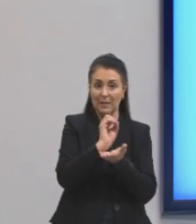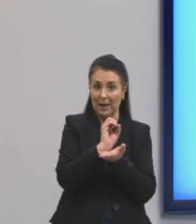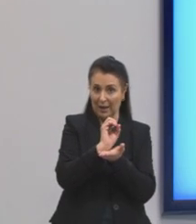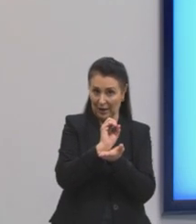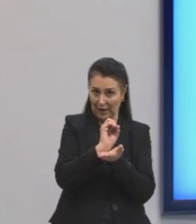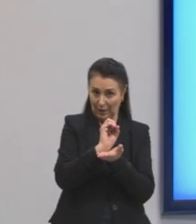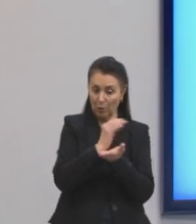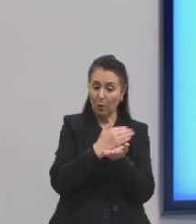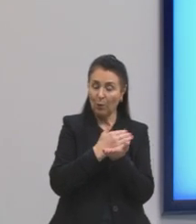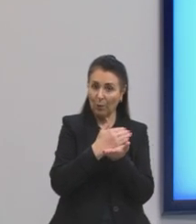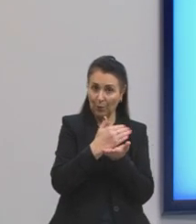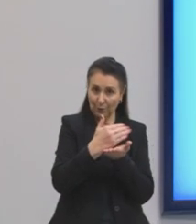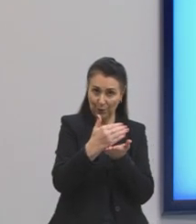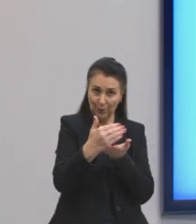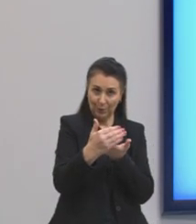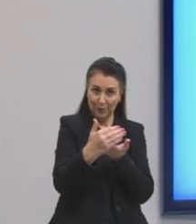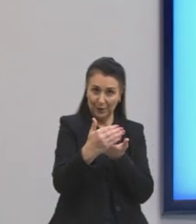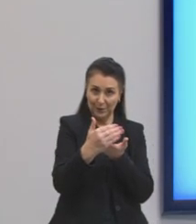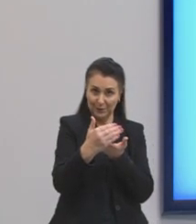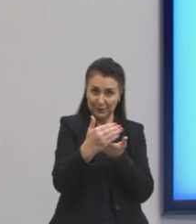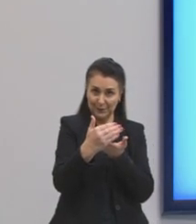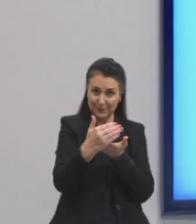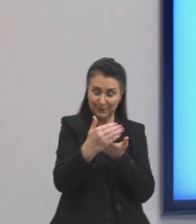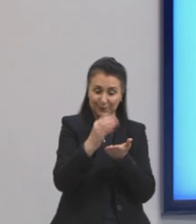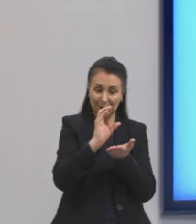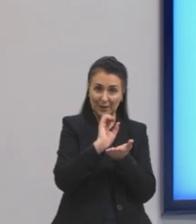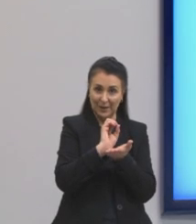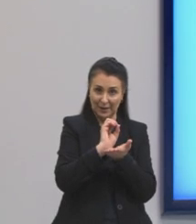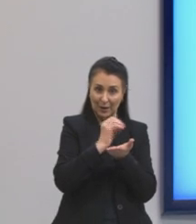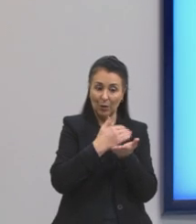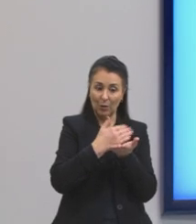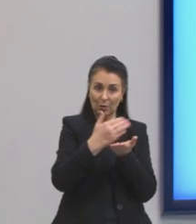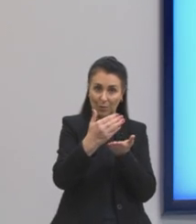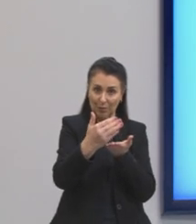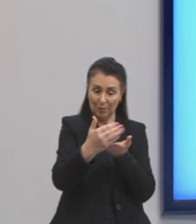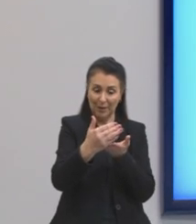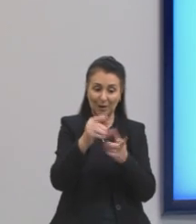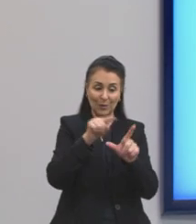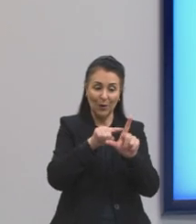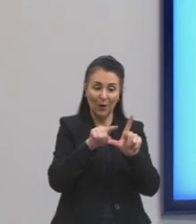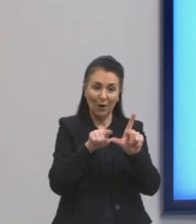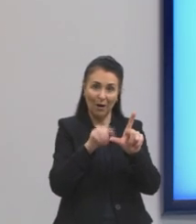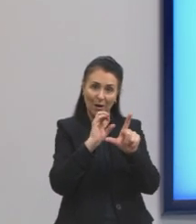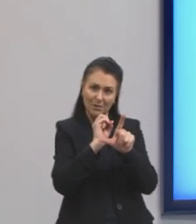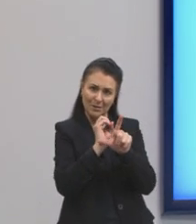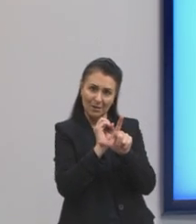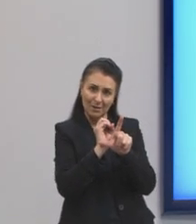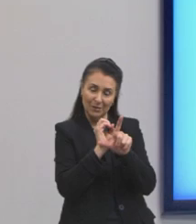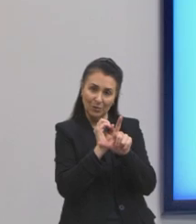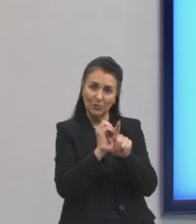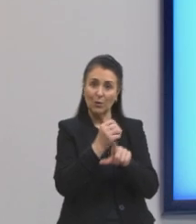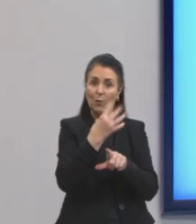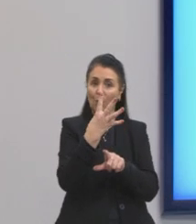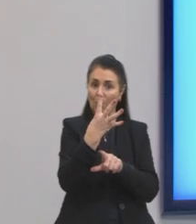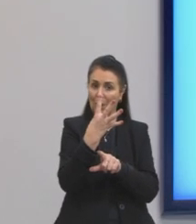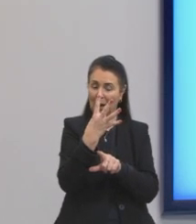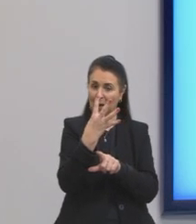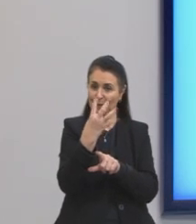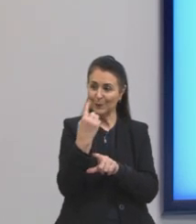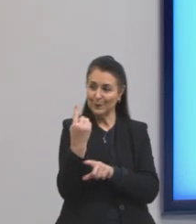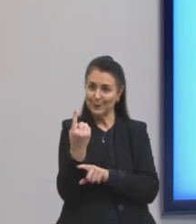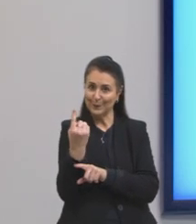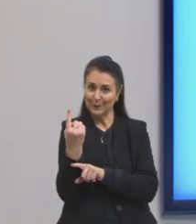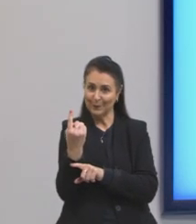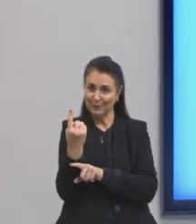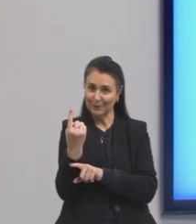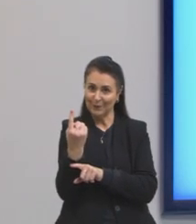origem até aqui é o campo aqui que seria a localização do nosso um ângulo reto são quatro unidades nós podemos ver pela